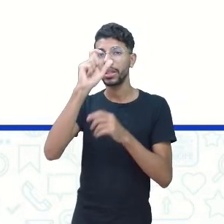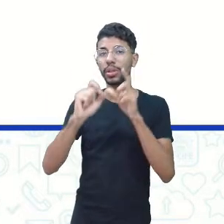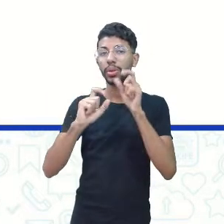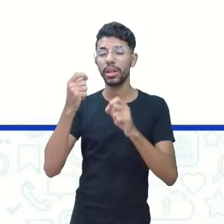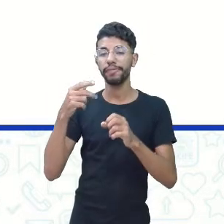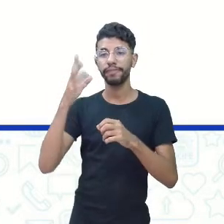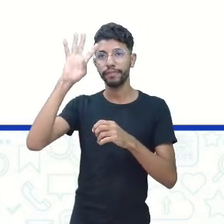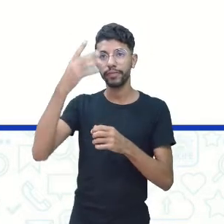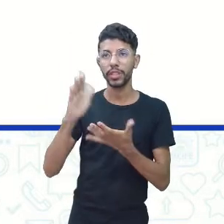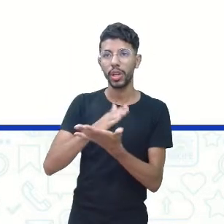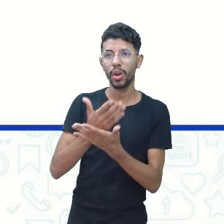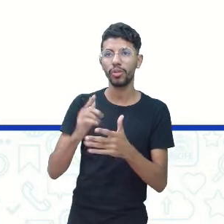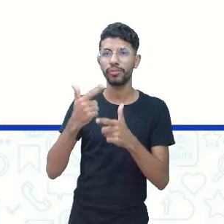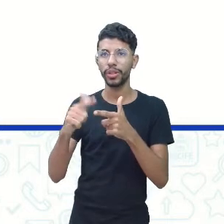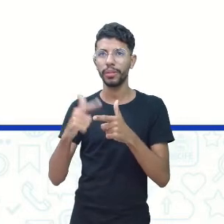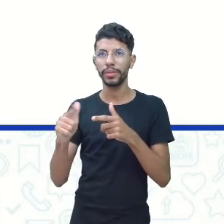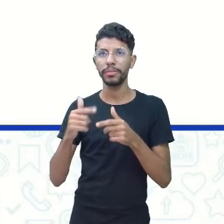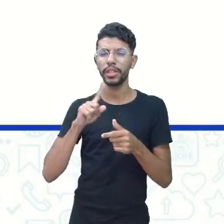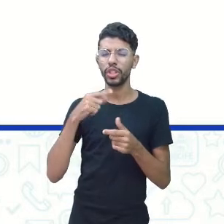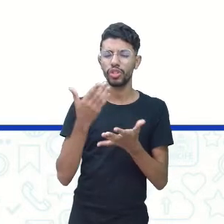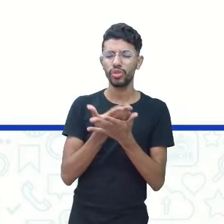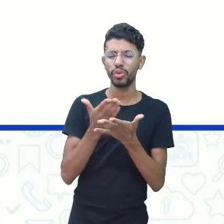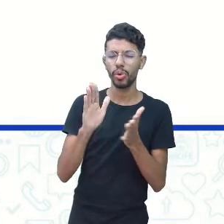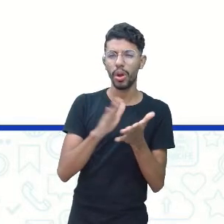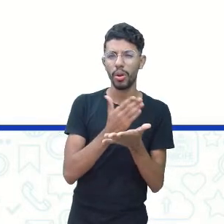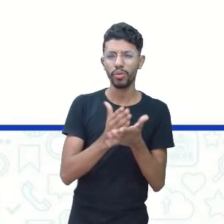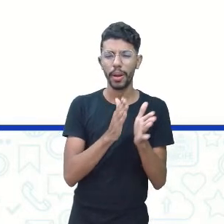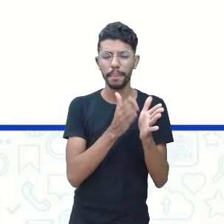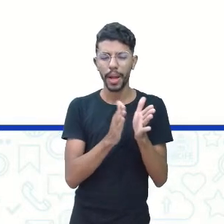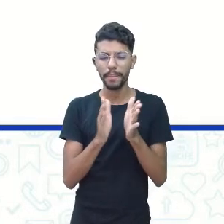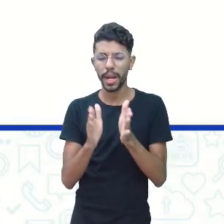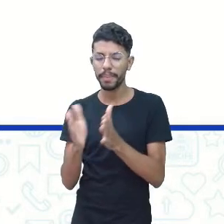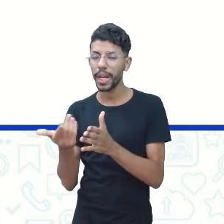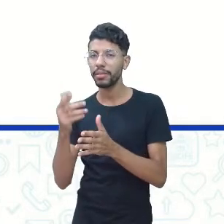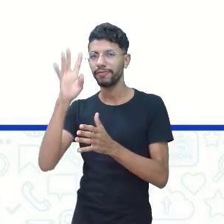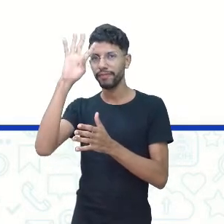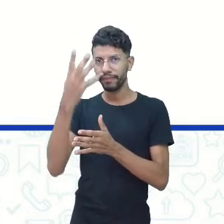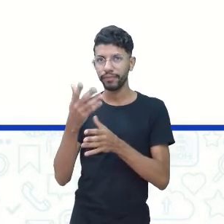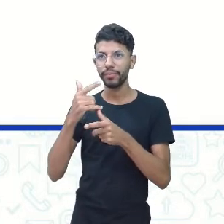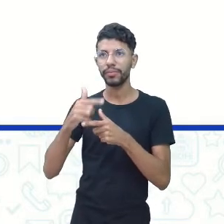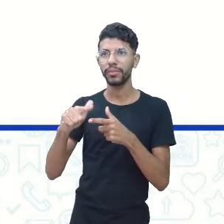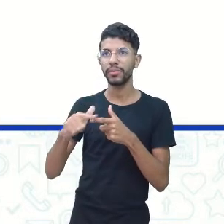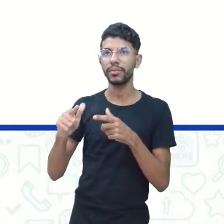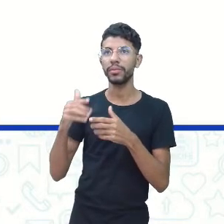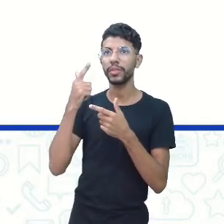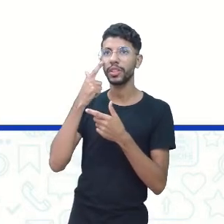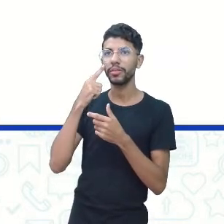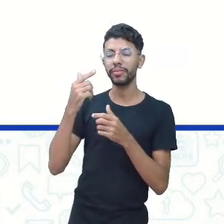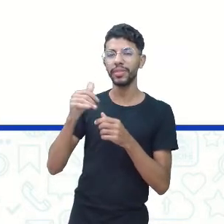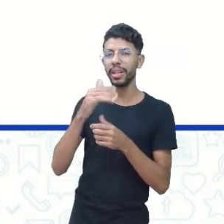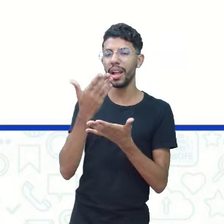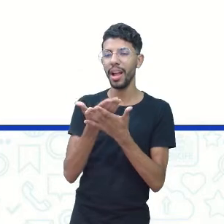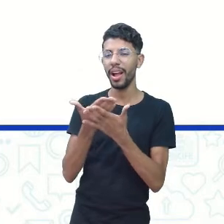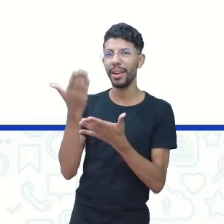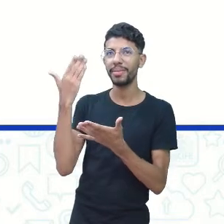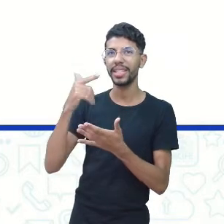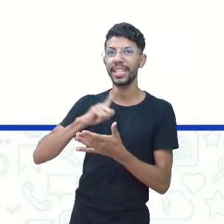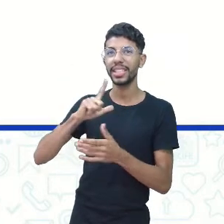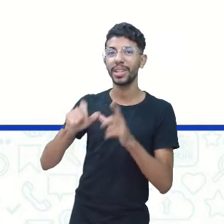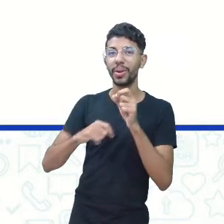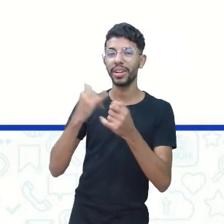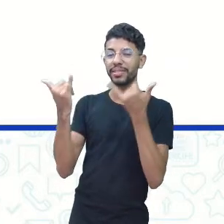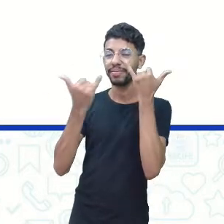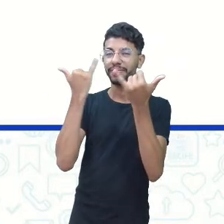etapas para serem seguidas e resolver esses problemas. No exemplo da aula passada, a gente tinha essa informação aqui, ó. Lara e